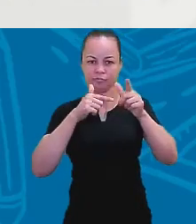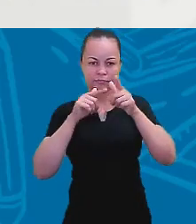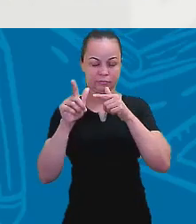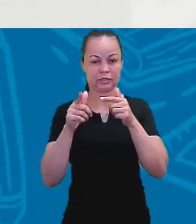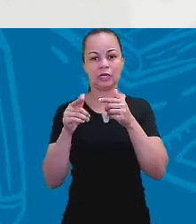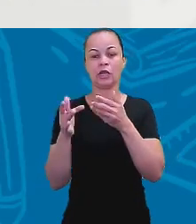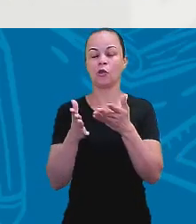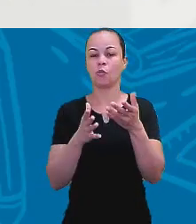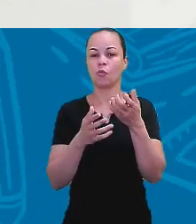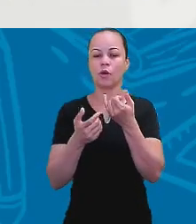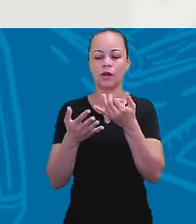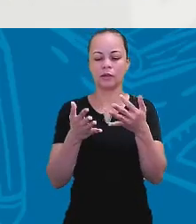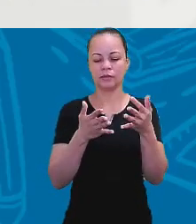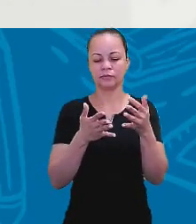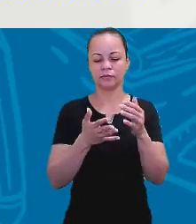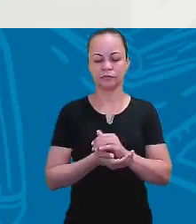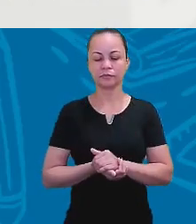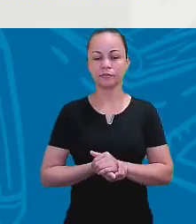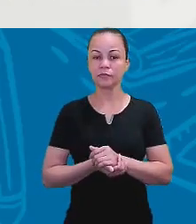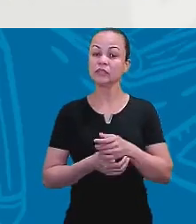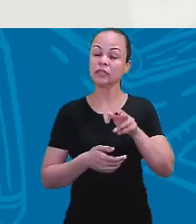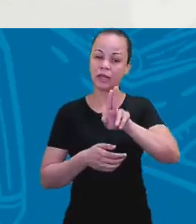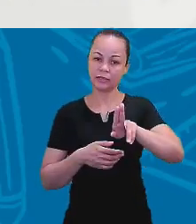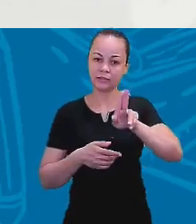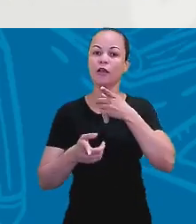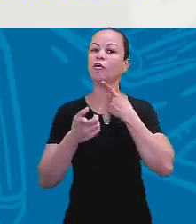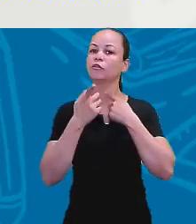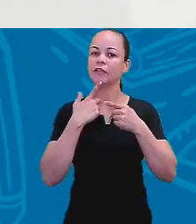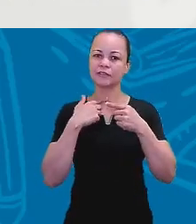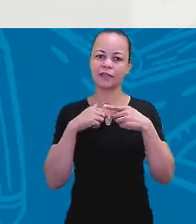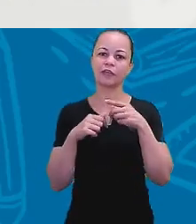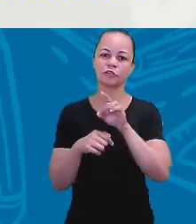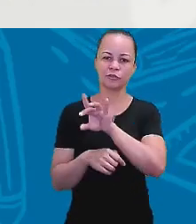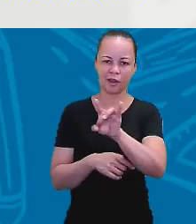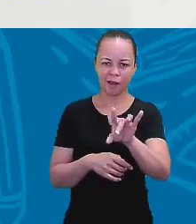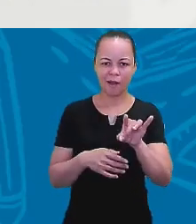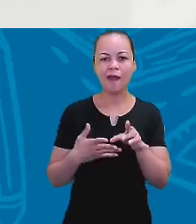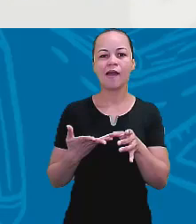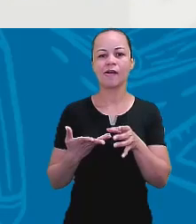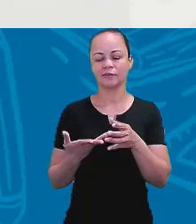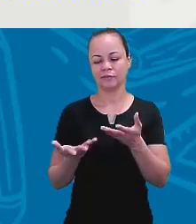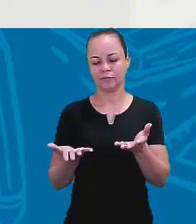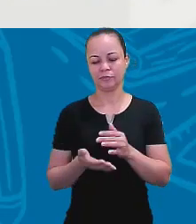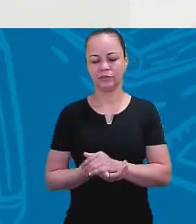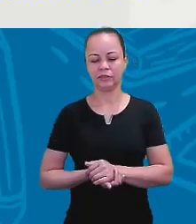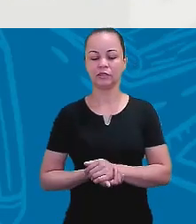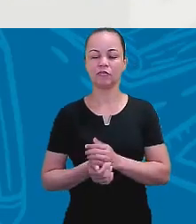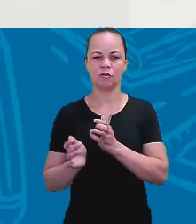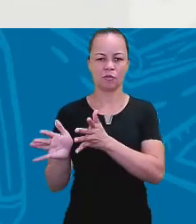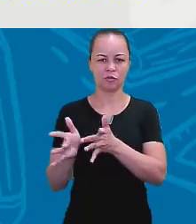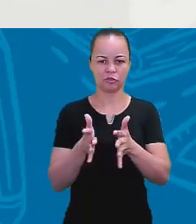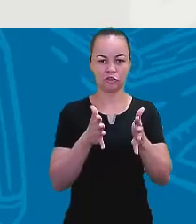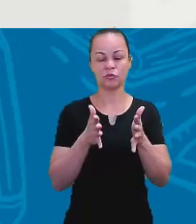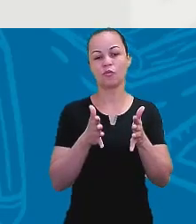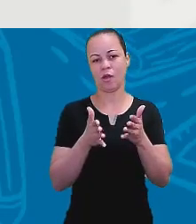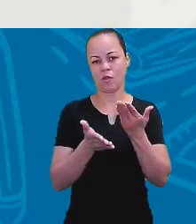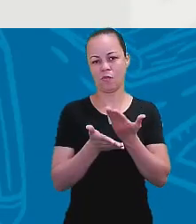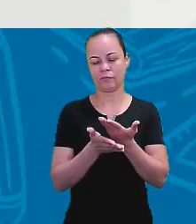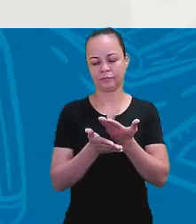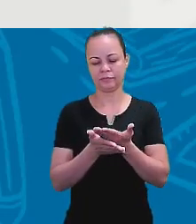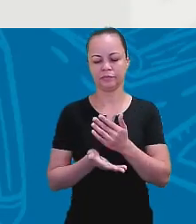quantas estrelinhas realizaram os desejos, né, gente? Então, vamos continuar com a nossa aula.